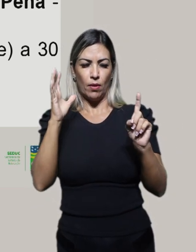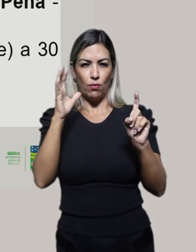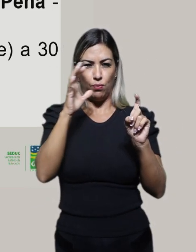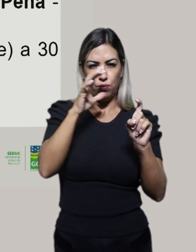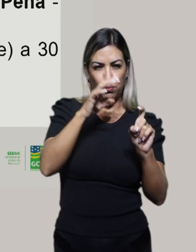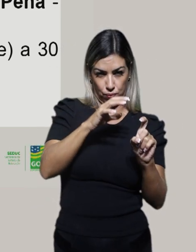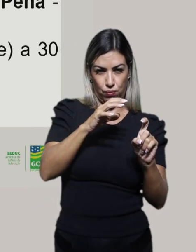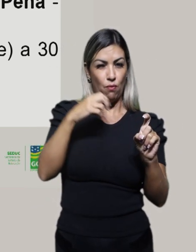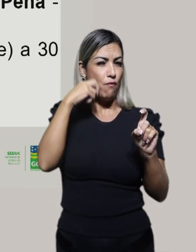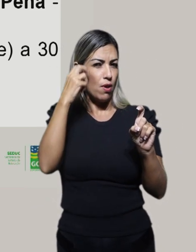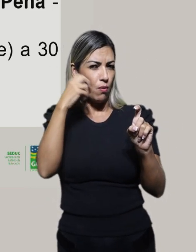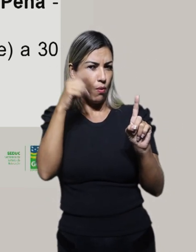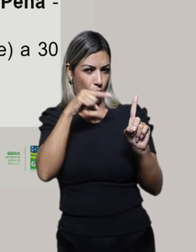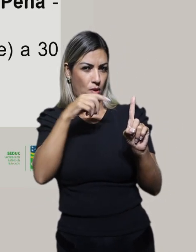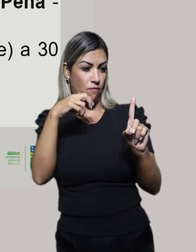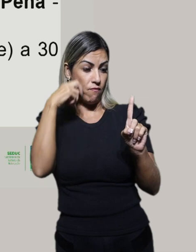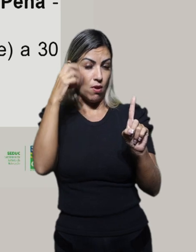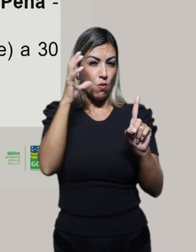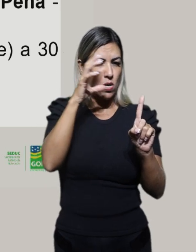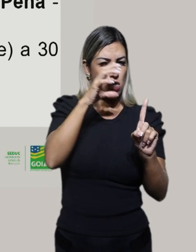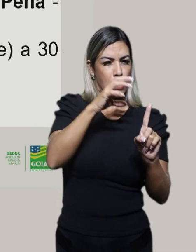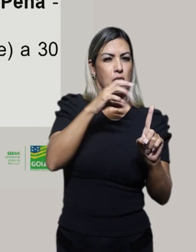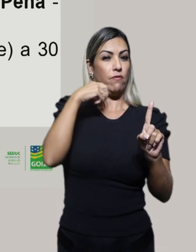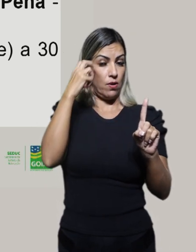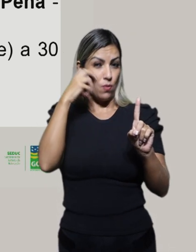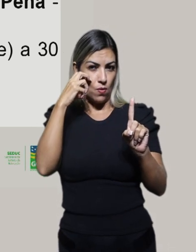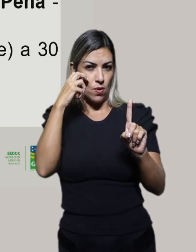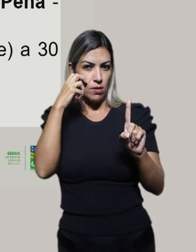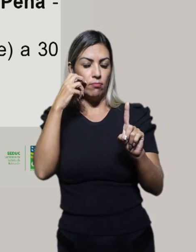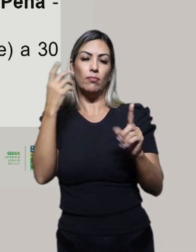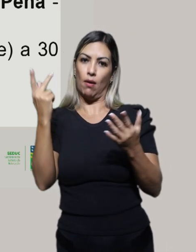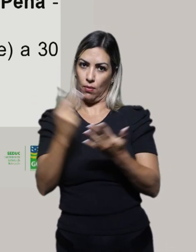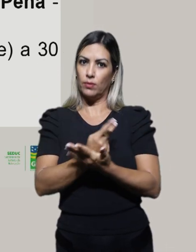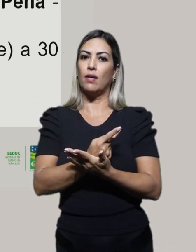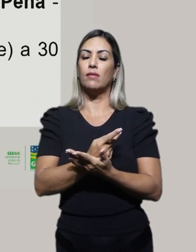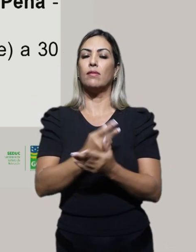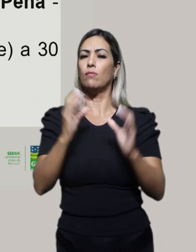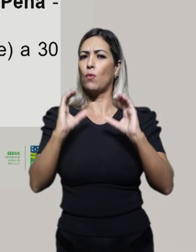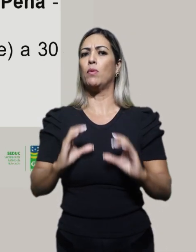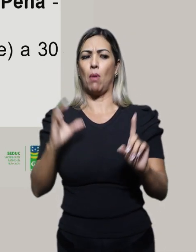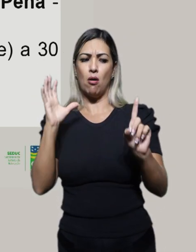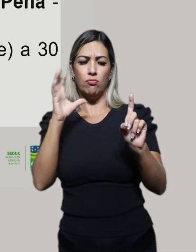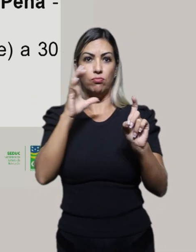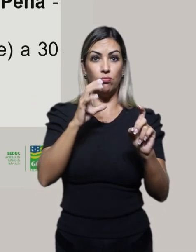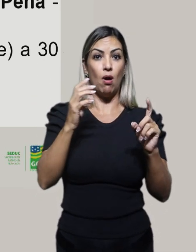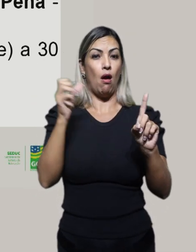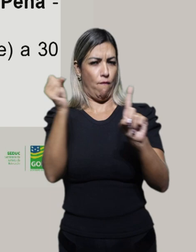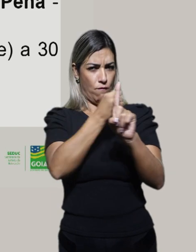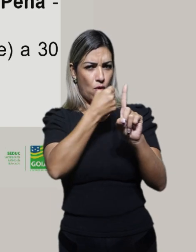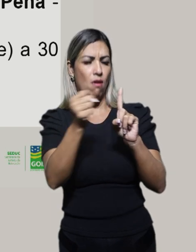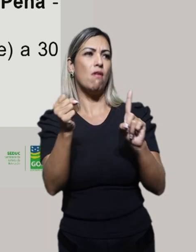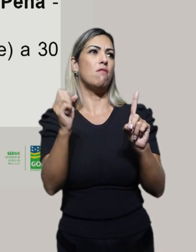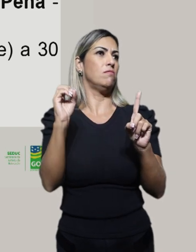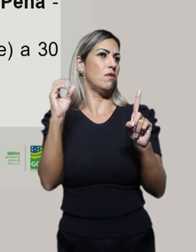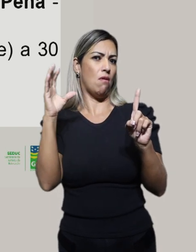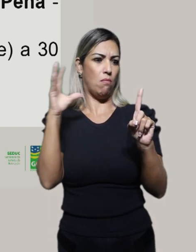olhem só, a prática da conduta é constranger alguém mediante violência ou